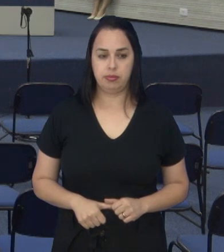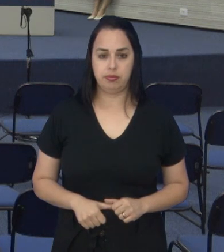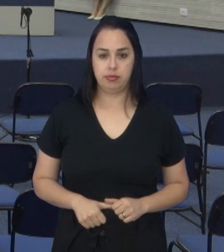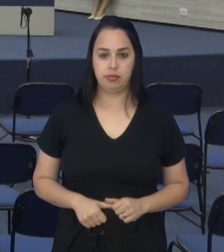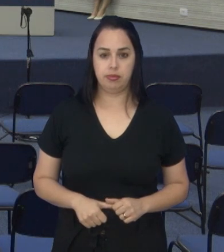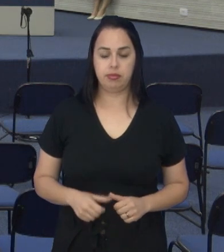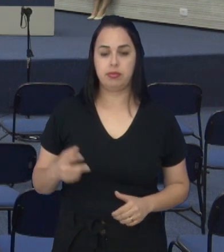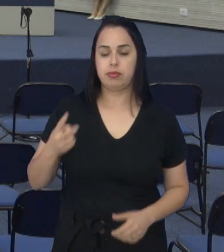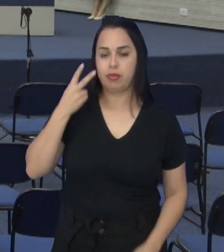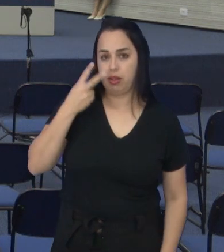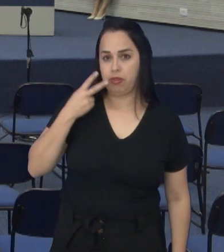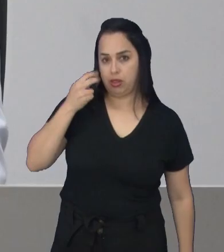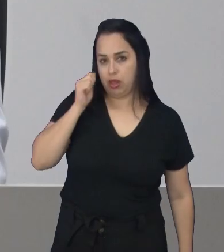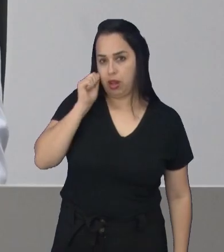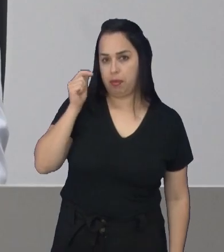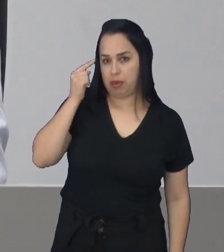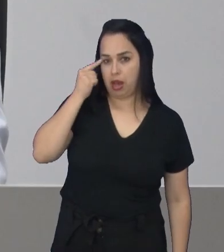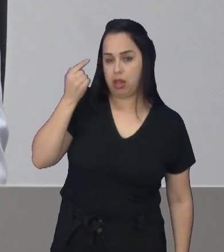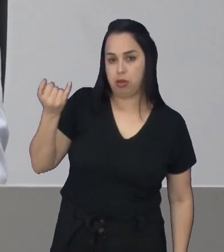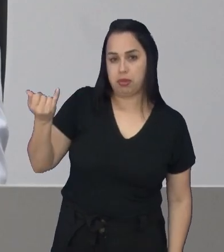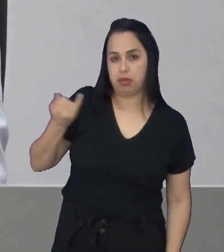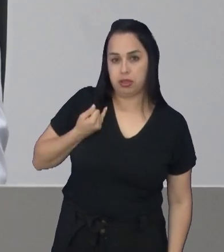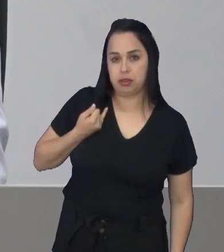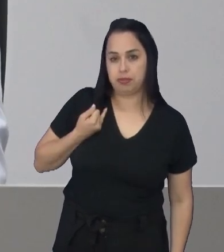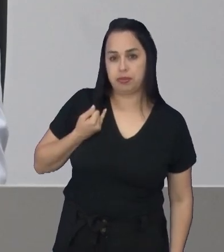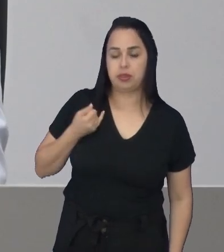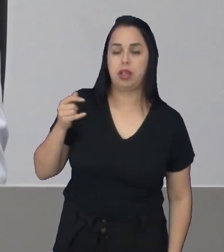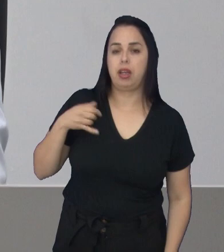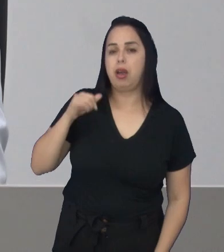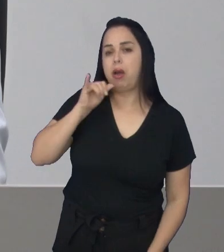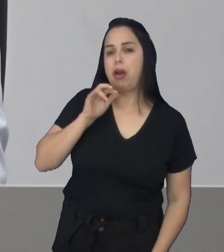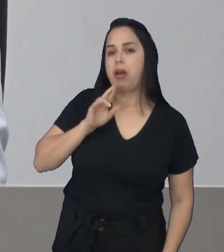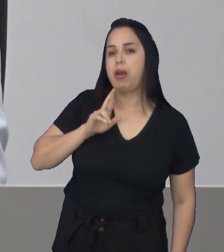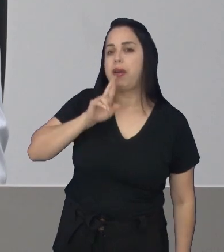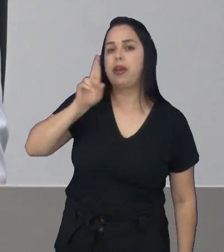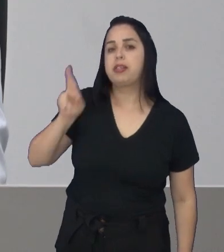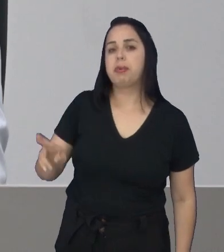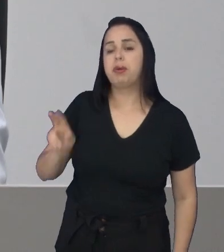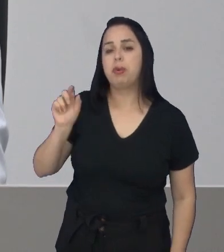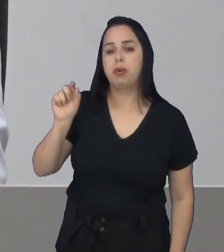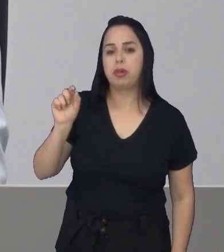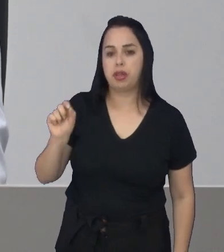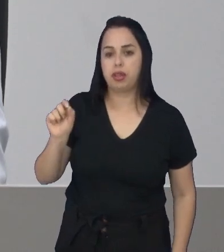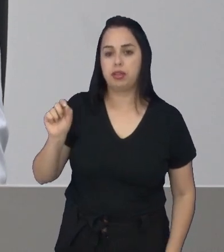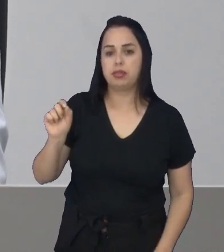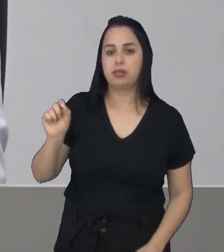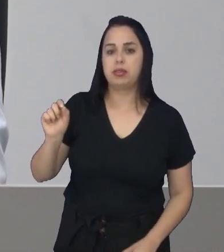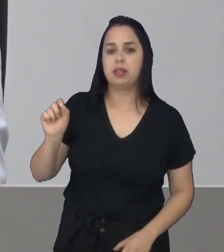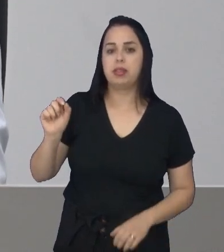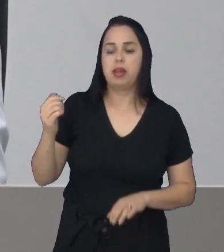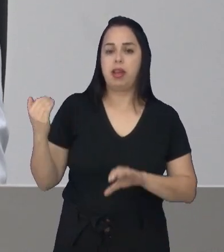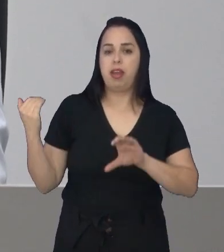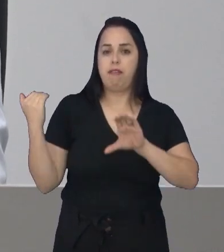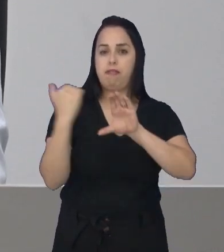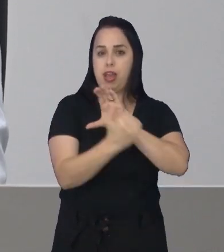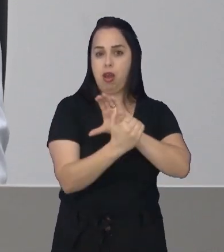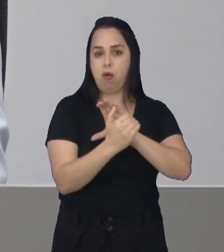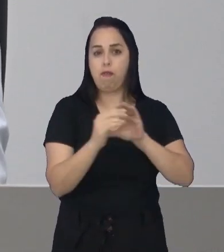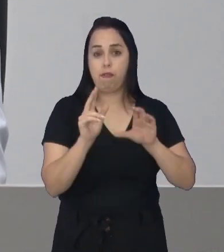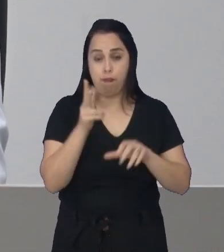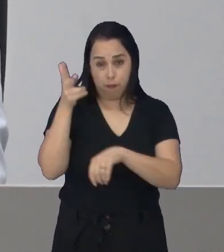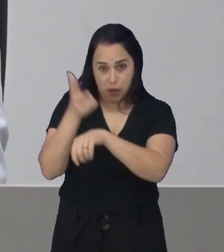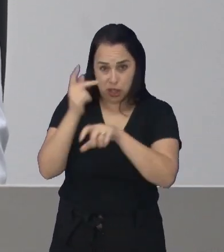a vereadora Amélia já tinha dito isso eu disse a ela que esse vídeo possa ser encaminhado para comissão